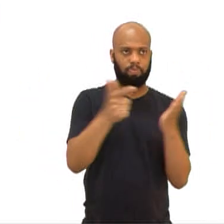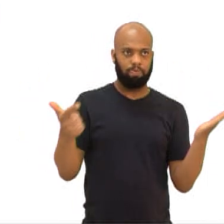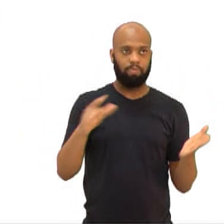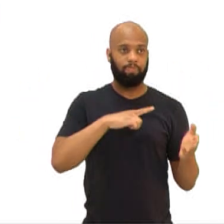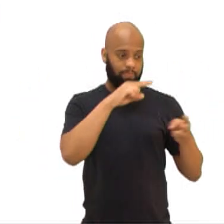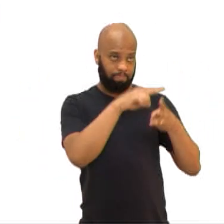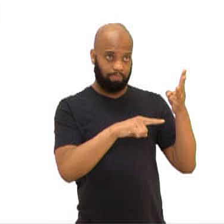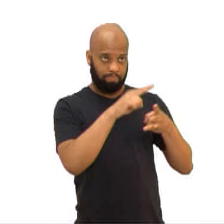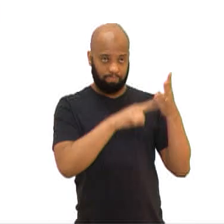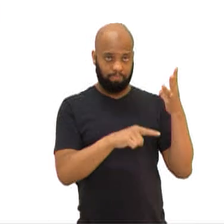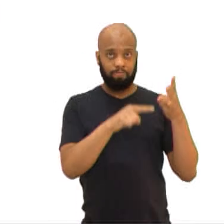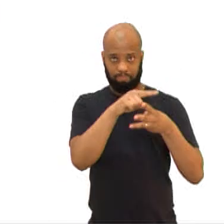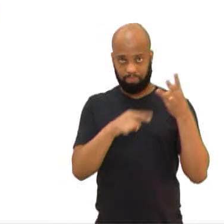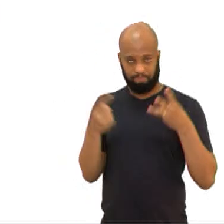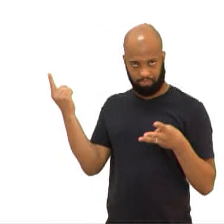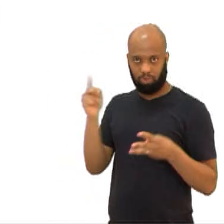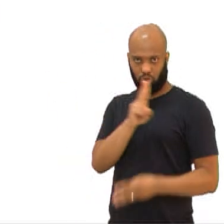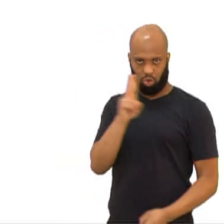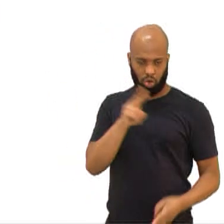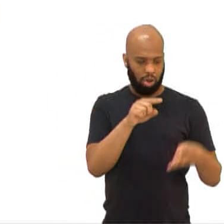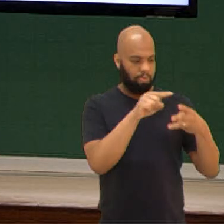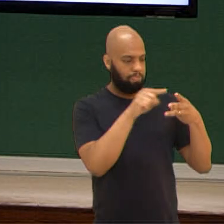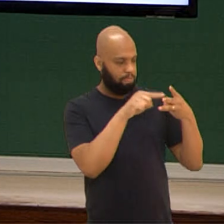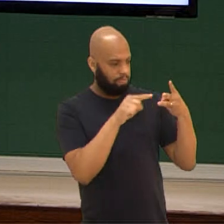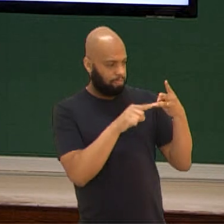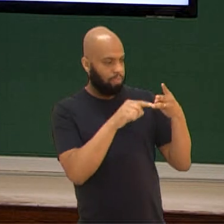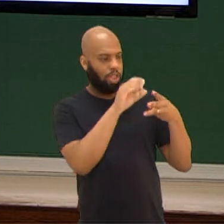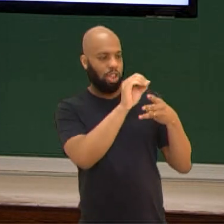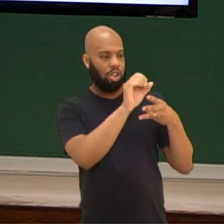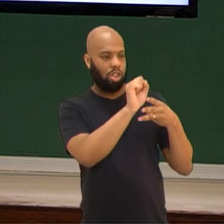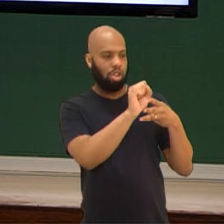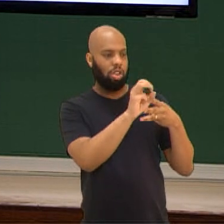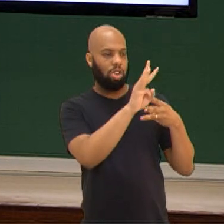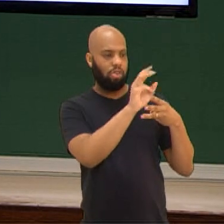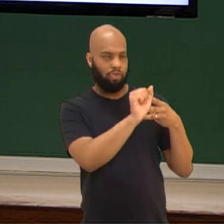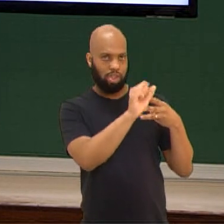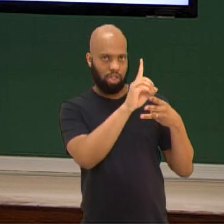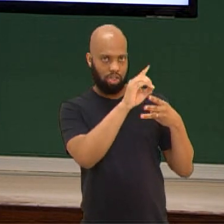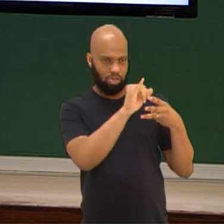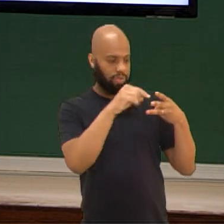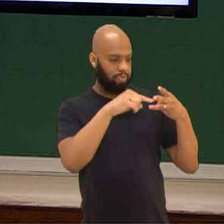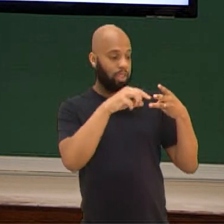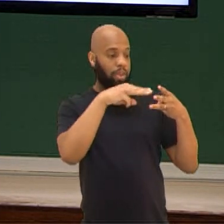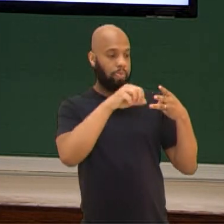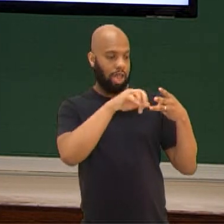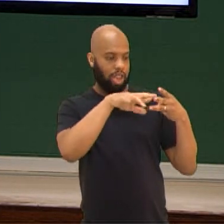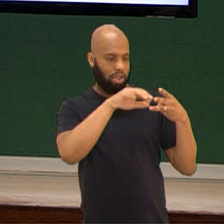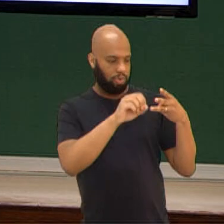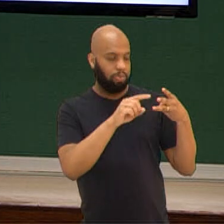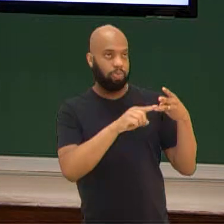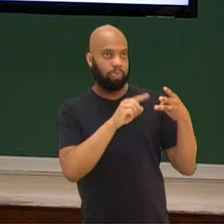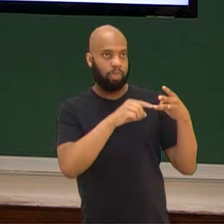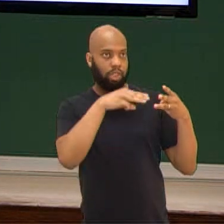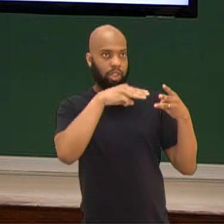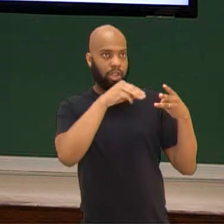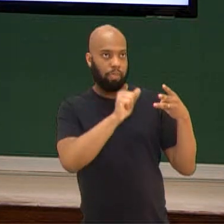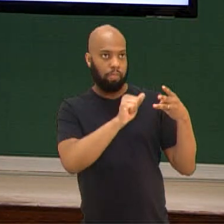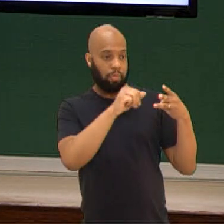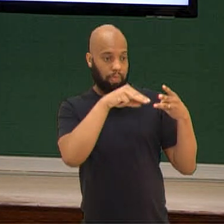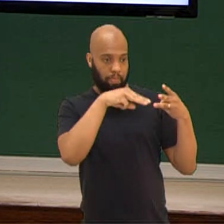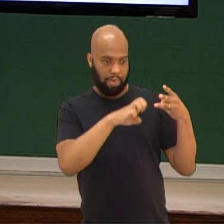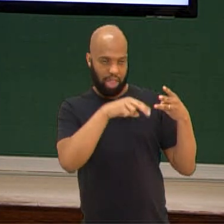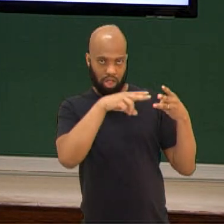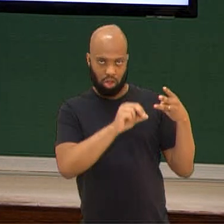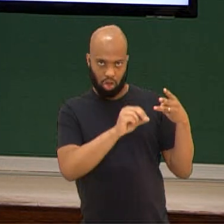Mário e o Minucci Del Picchia, são os três que formaram a cúpula do modernismo. Eles que vão ser